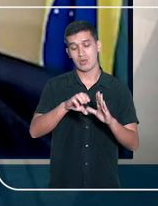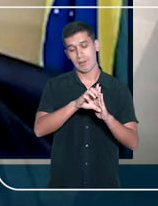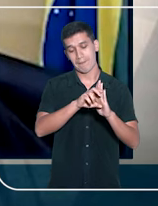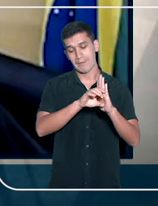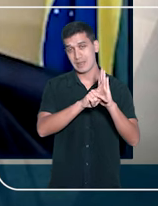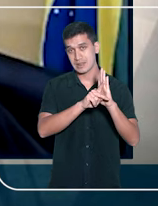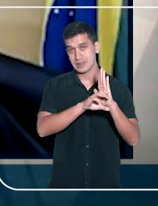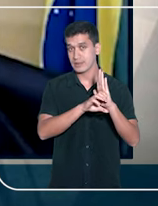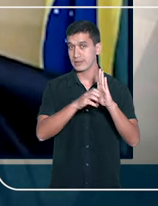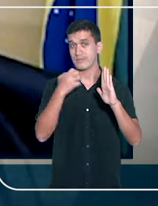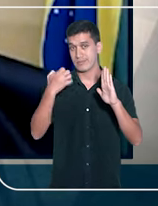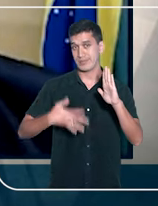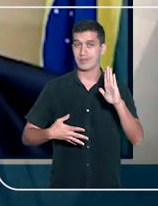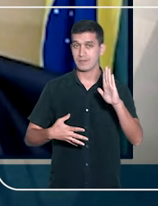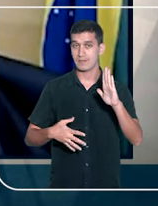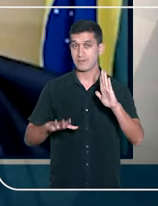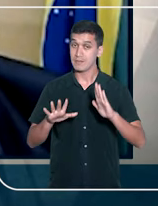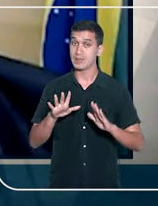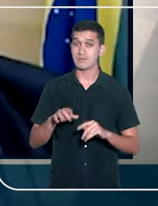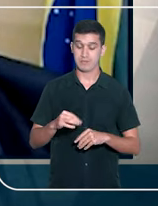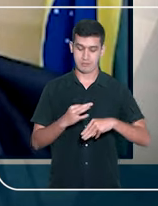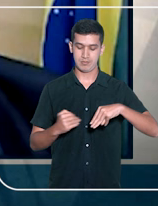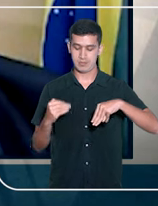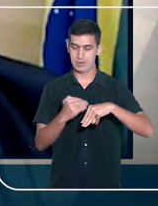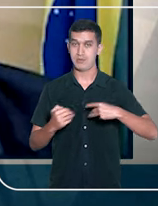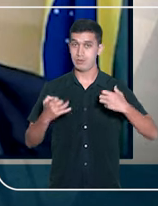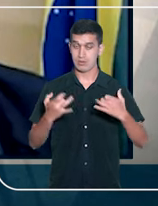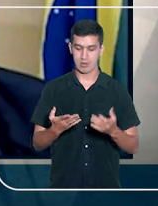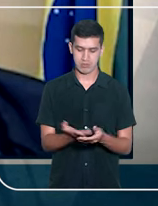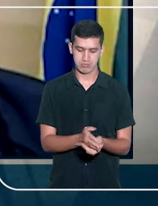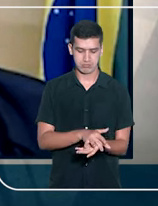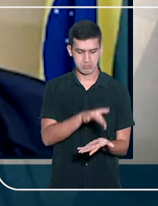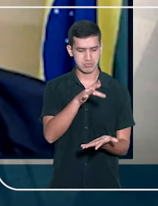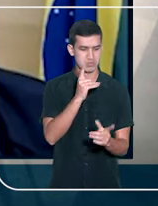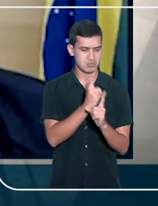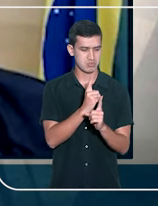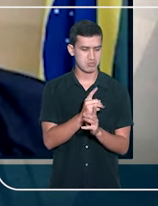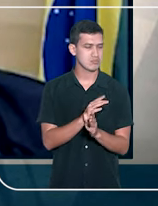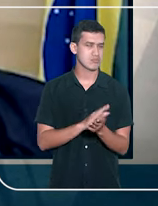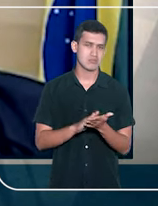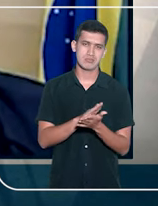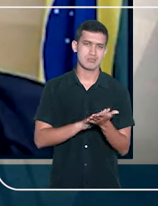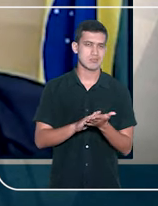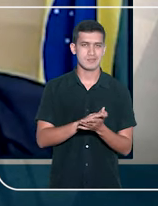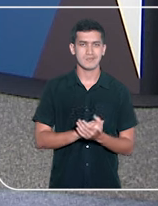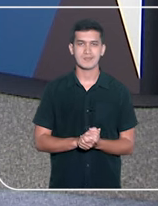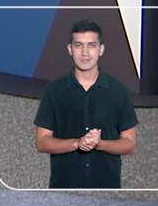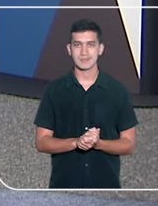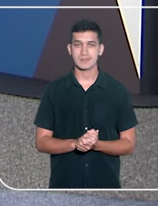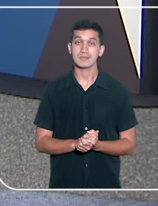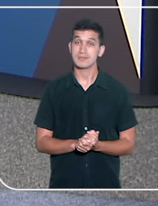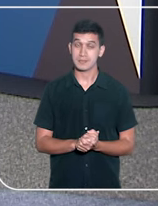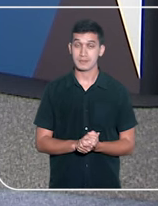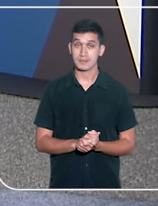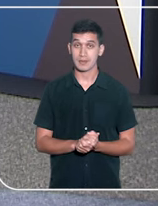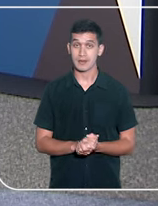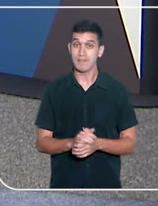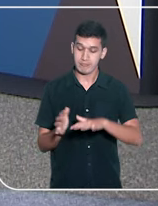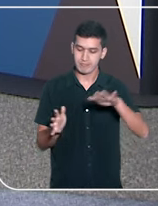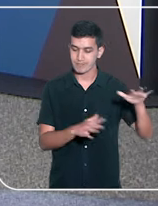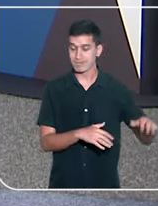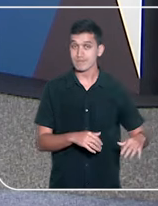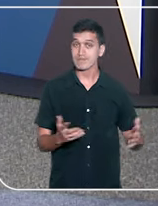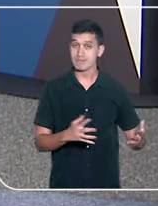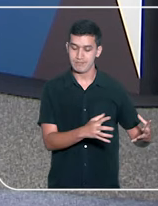Civil contudo no caso dos Autos o Ministro entendeu que não foi demonstrada nenhuma dessas situações para a terceira